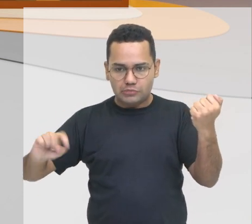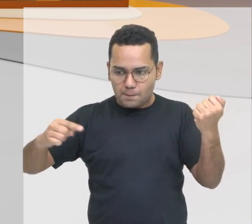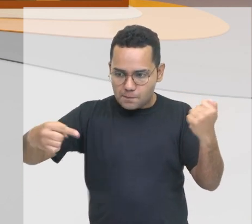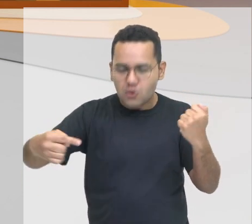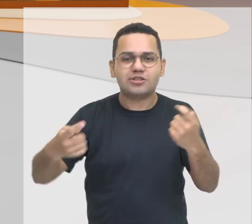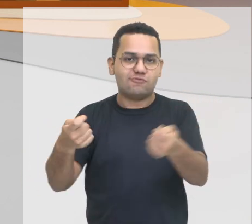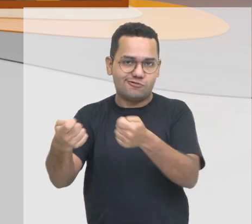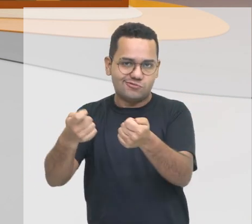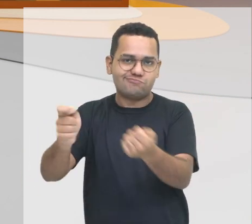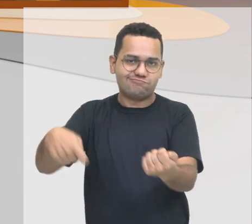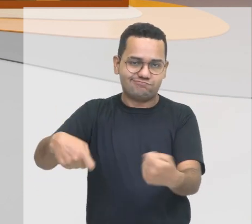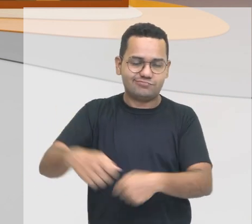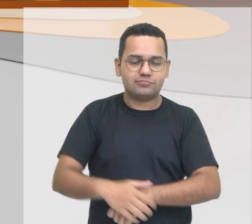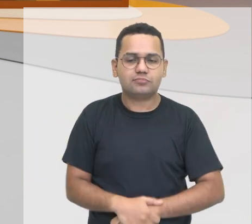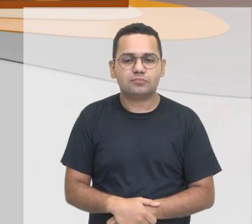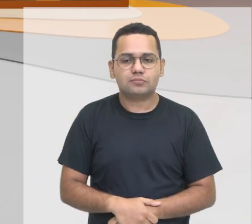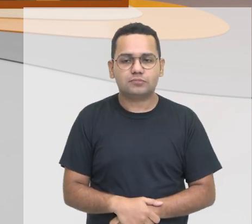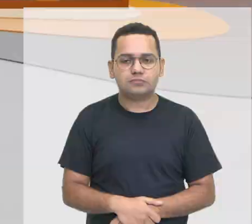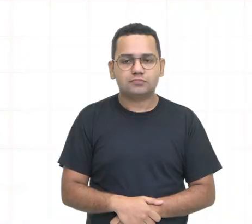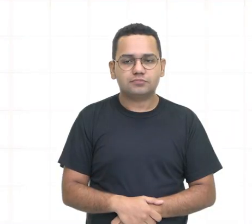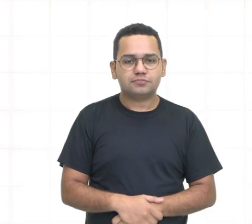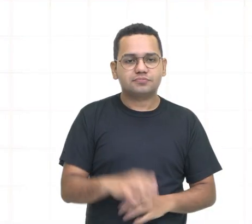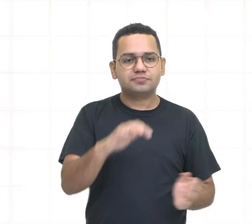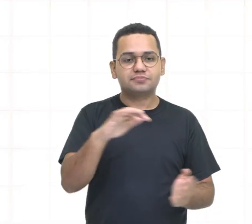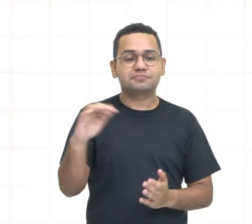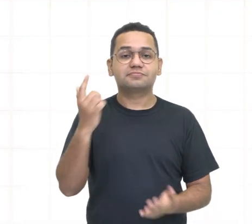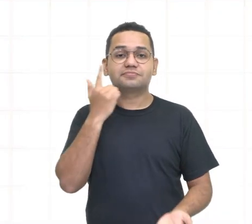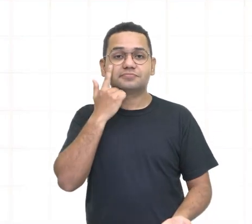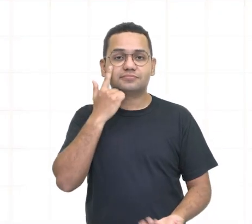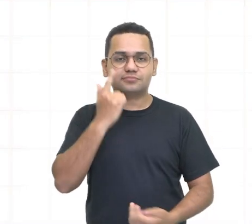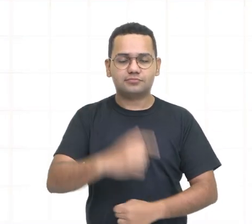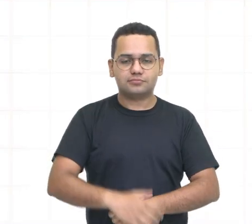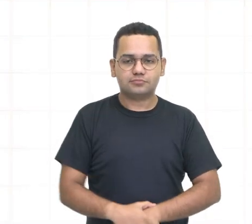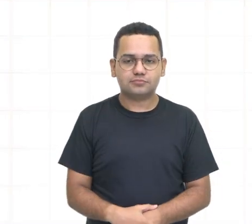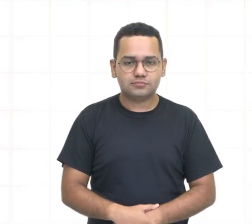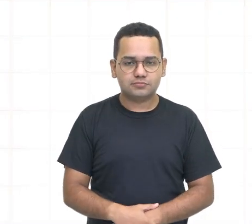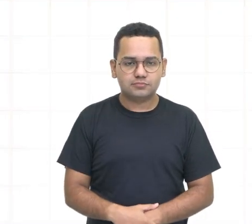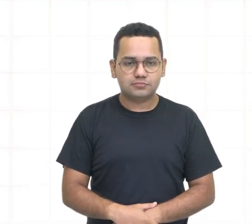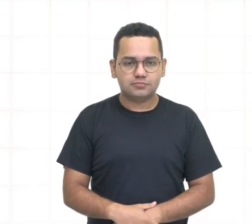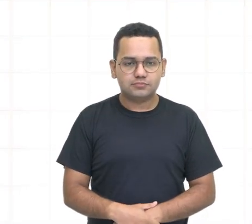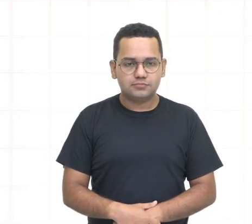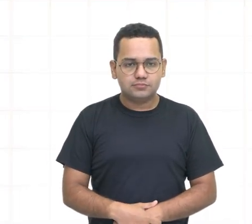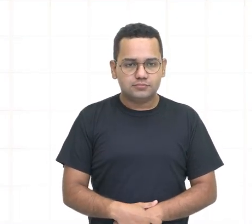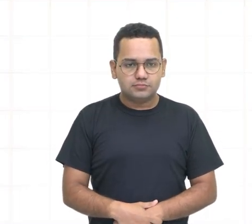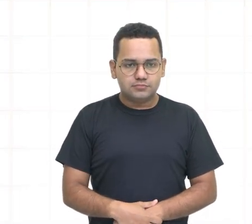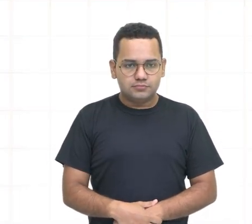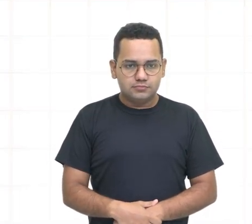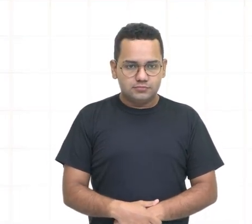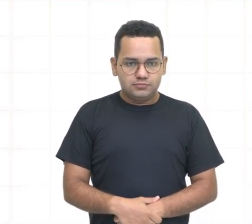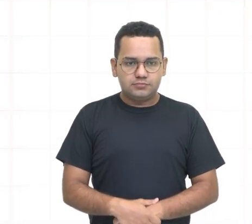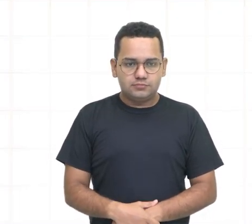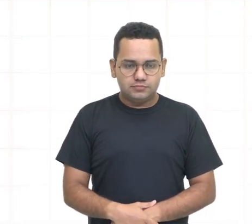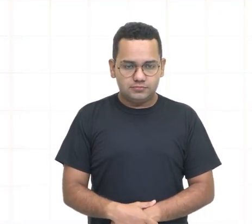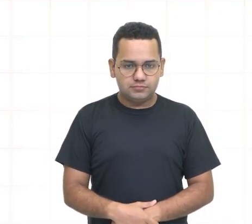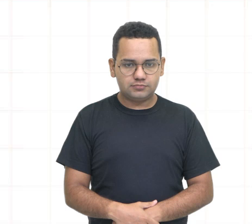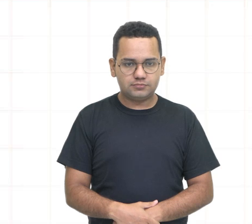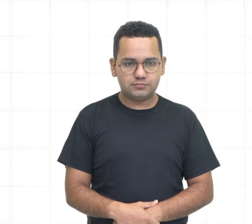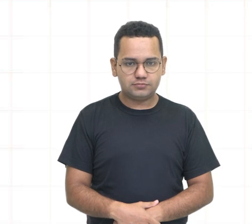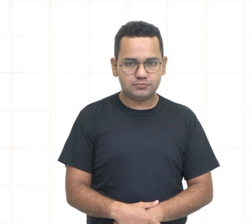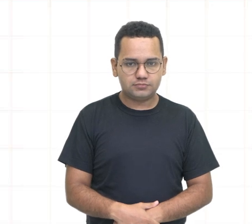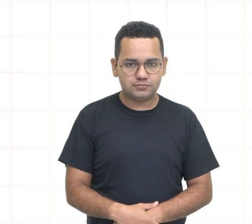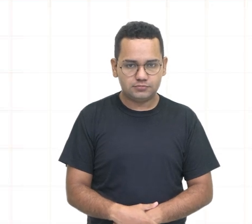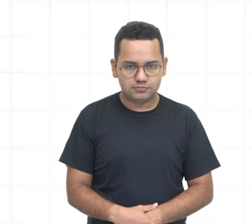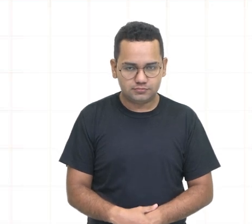estabilização. Olha só, vamos ao primeiro mandato do Fernando Henrique? Olha lá, o primeiro mandato dele foi de 95 a